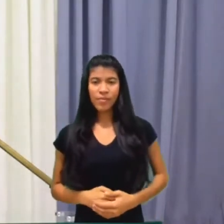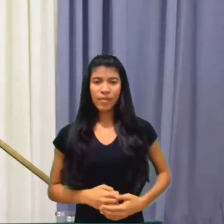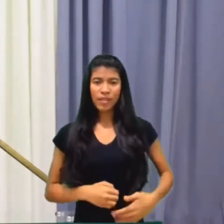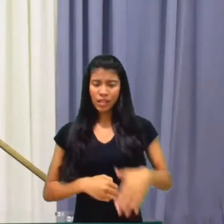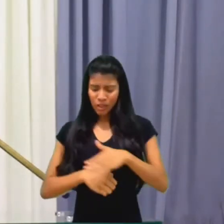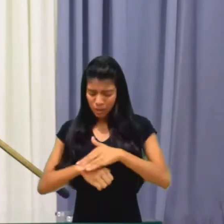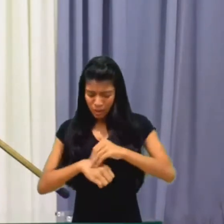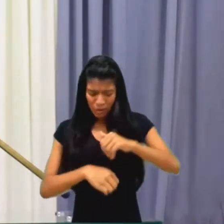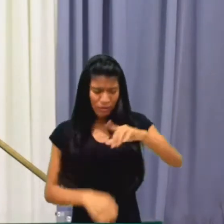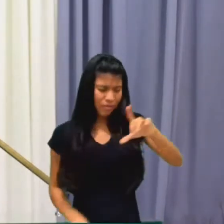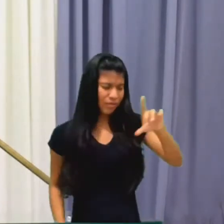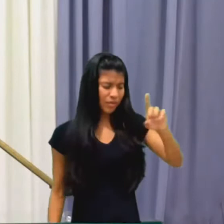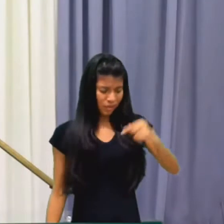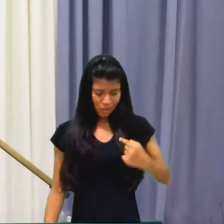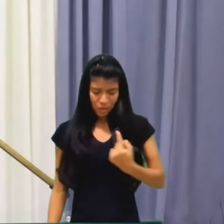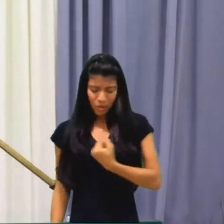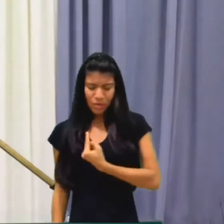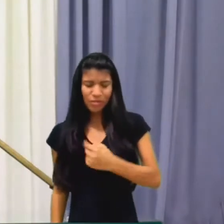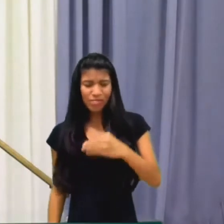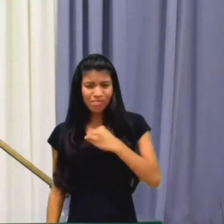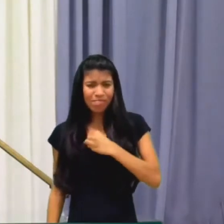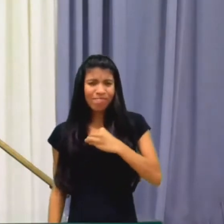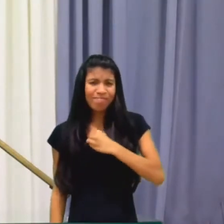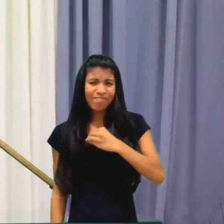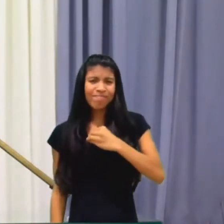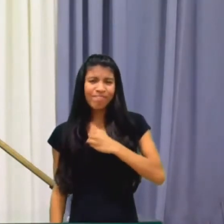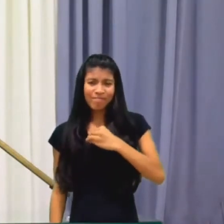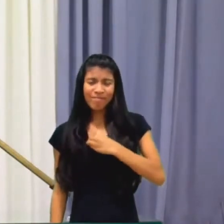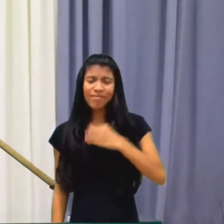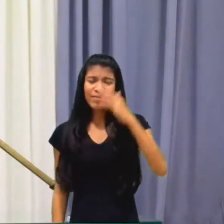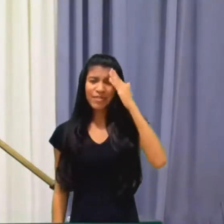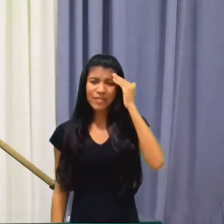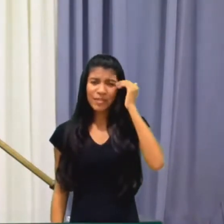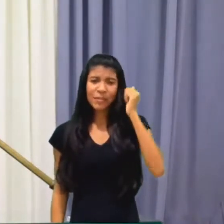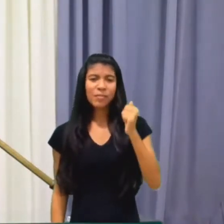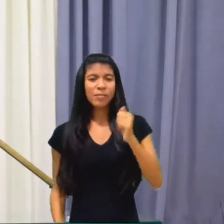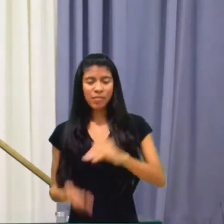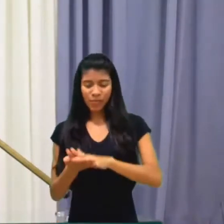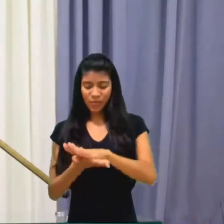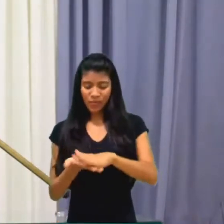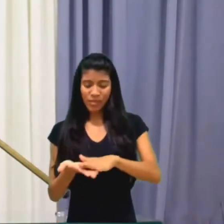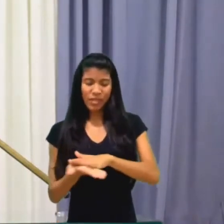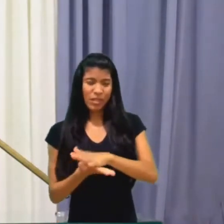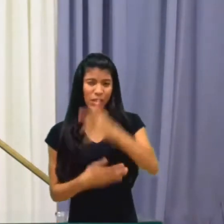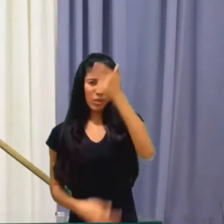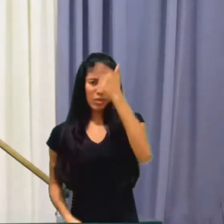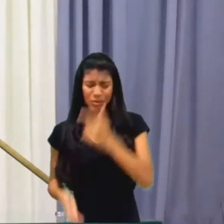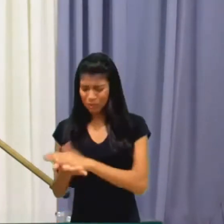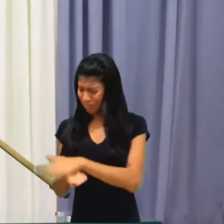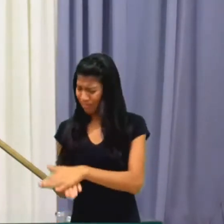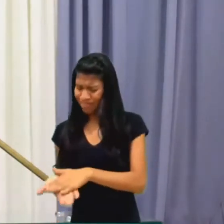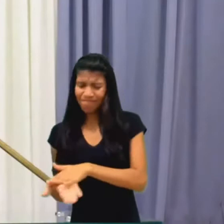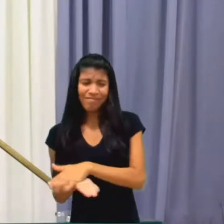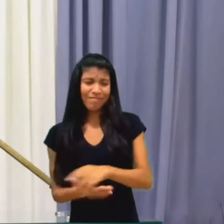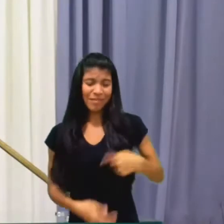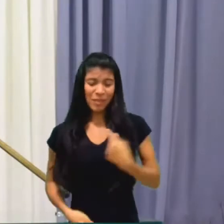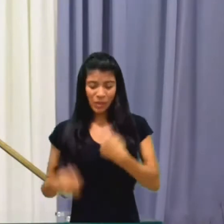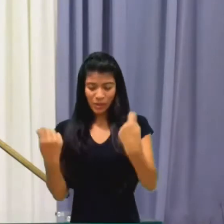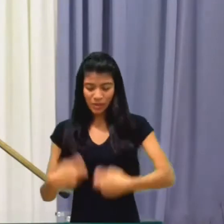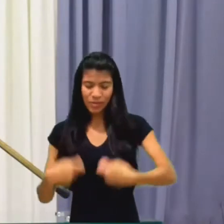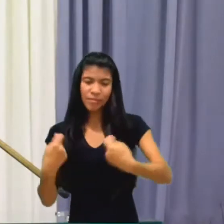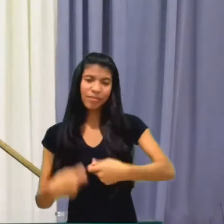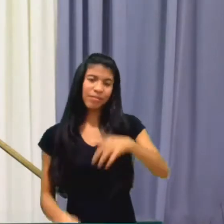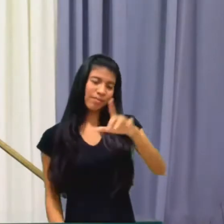nossos pecados, e o buscamos reconhecendo que nada somos e que necessitamos dele, e